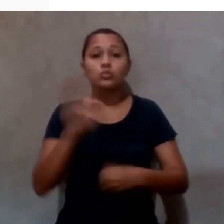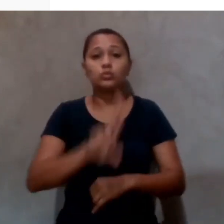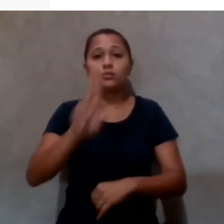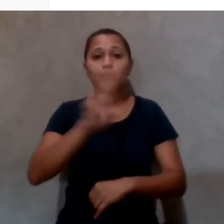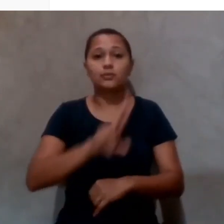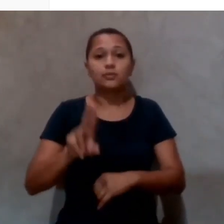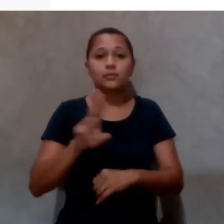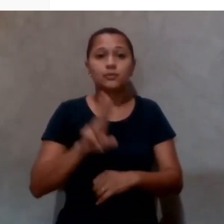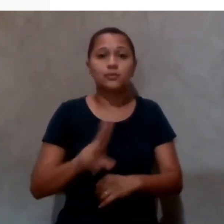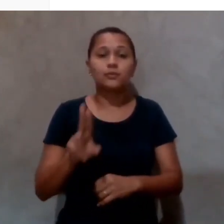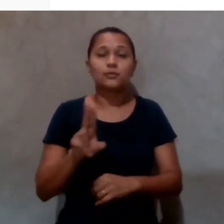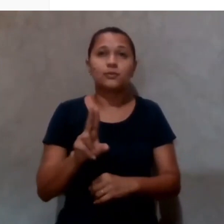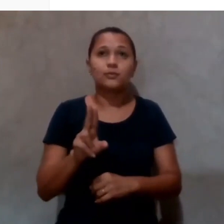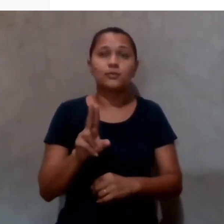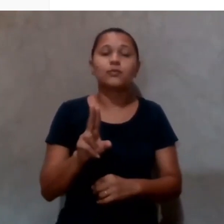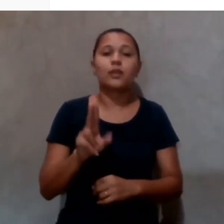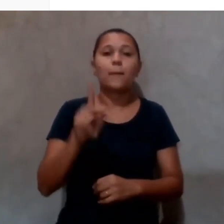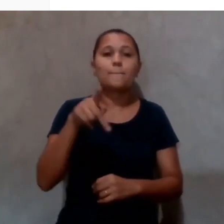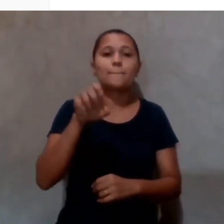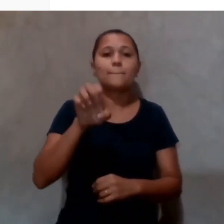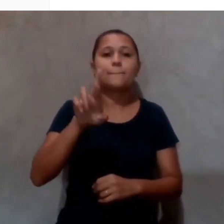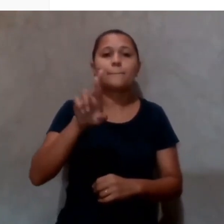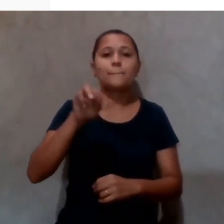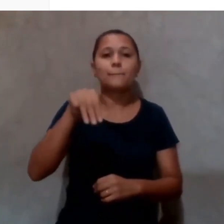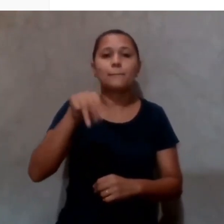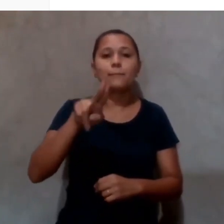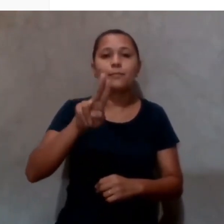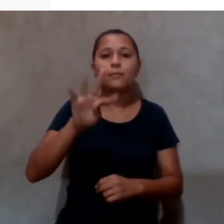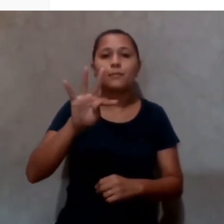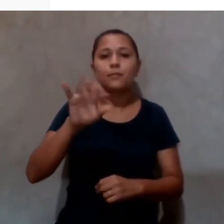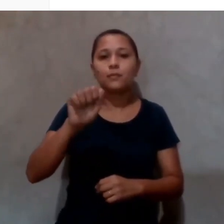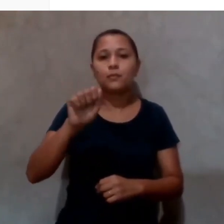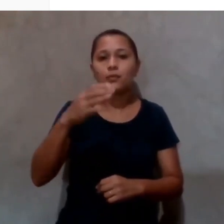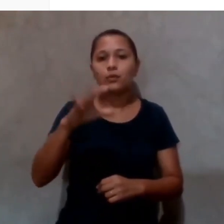desses elementos nesse agrupamento. Então, ao fazer isso,